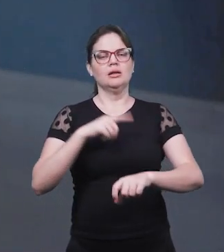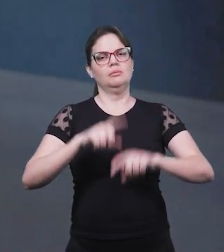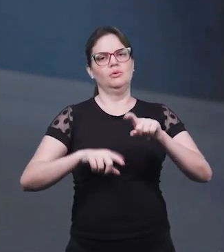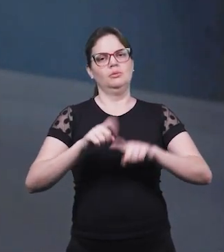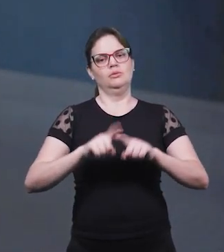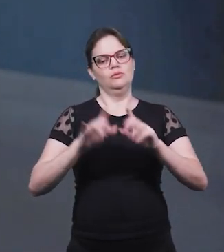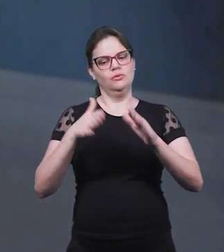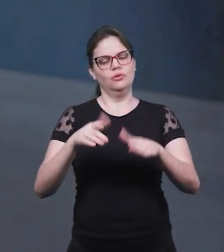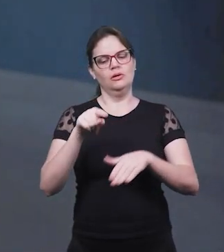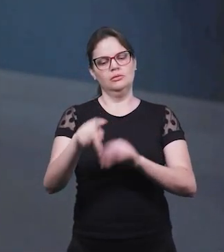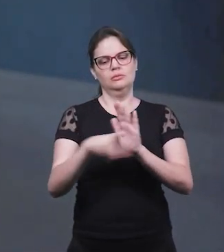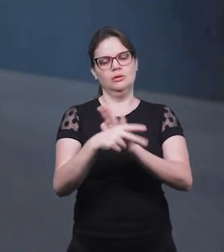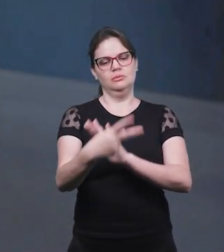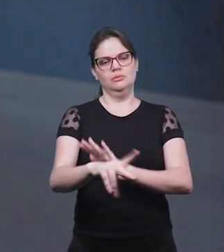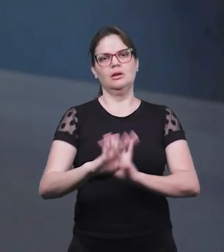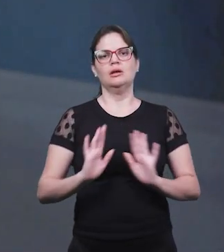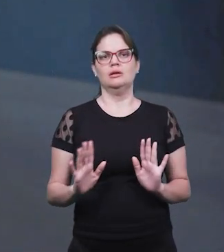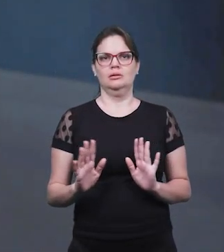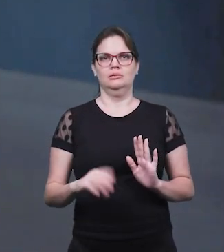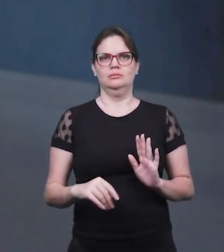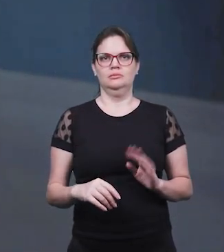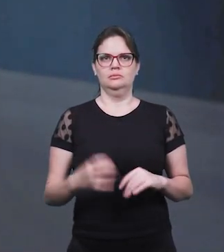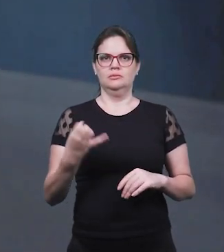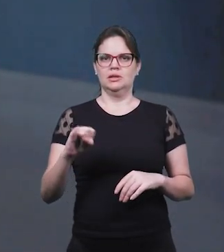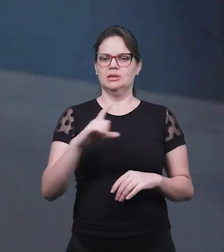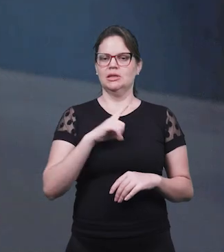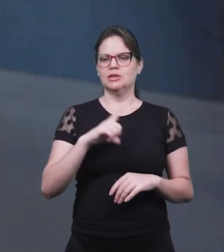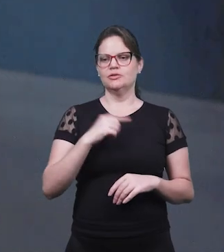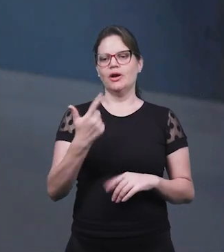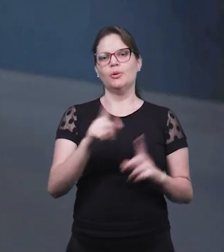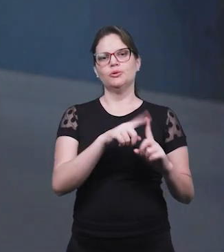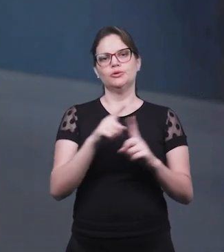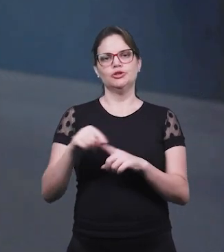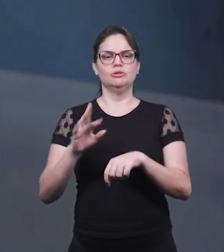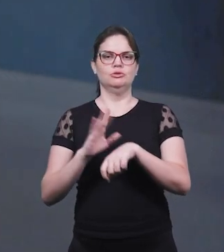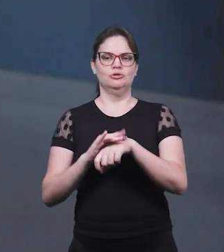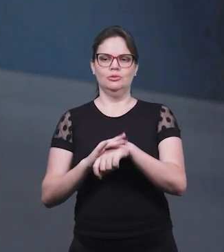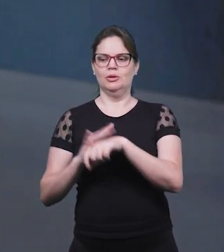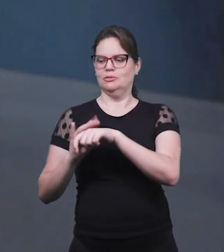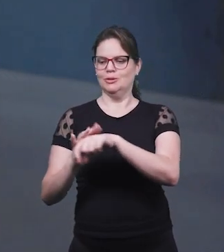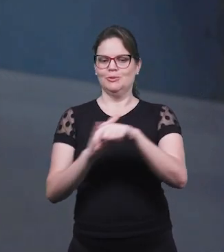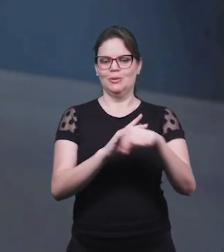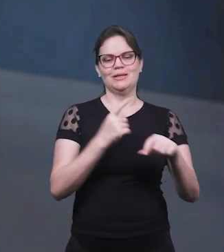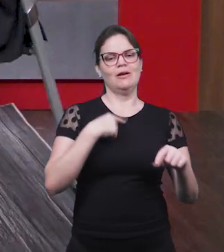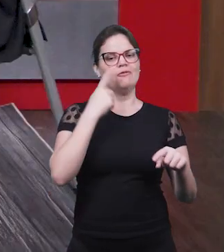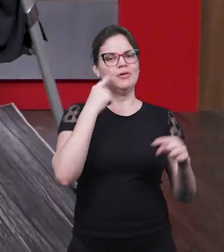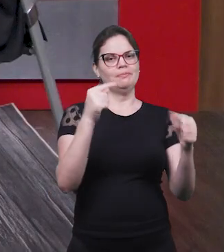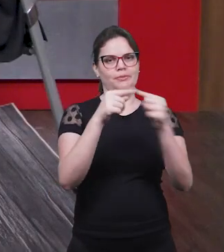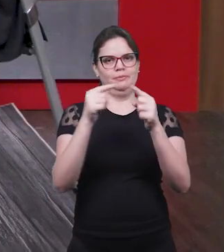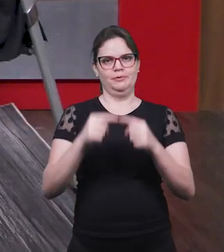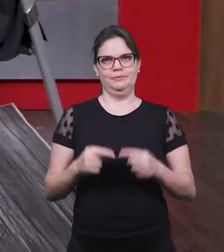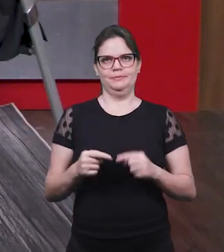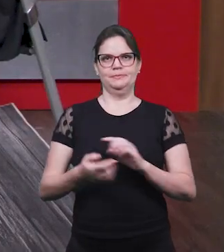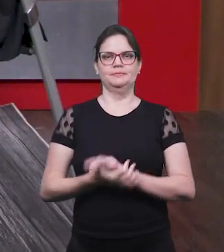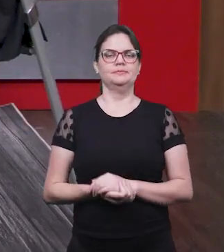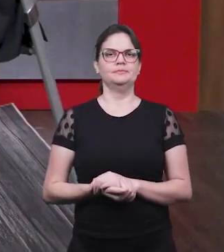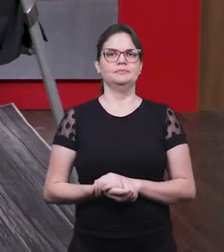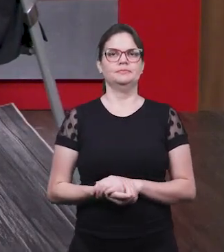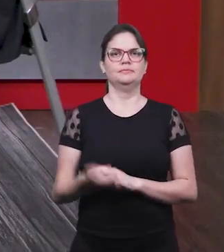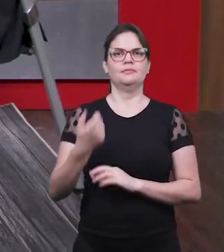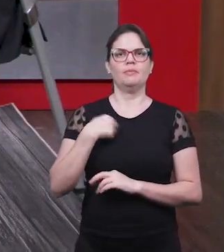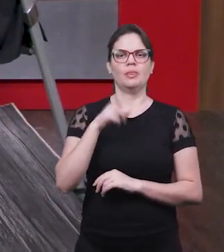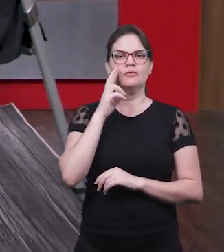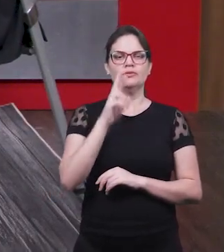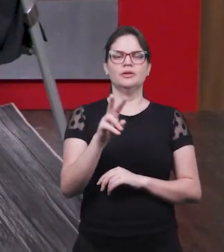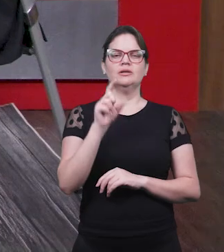produto próprio para aquilo. Ele tiver uma seborreia, uma dermatite e assim por diante. Eu vi aqui que